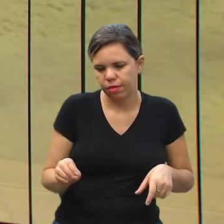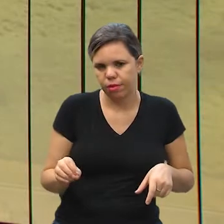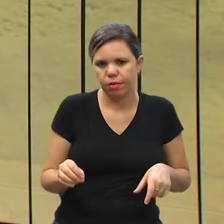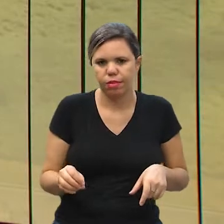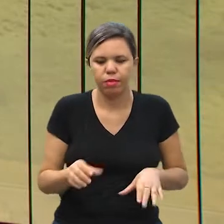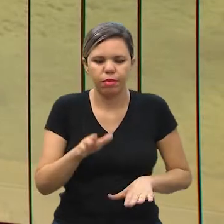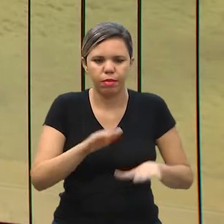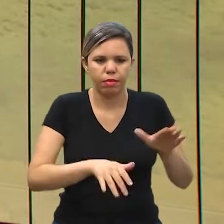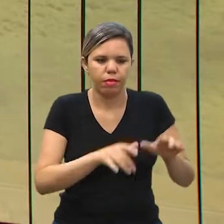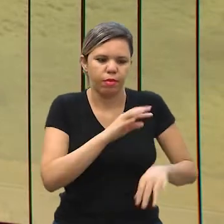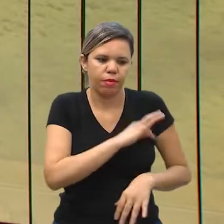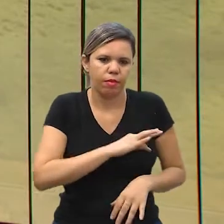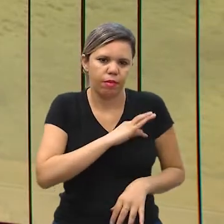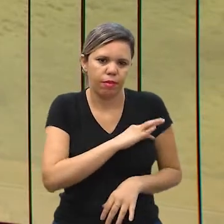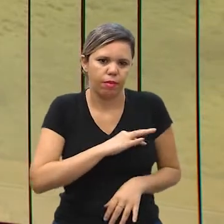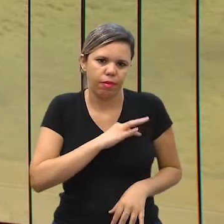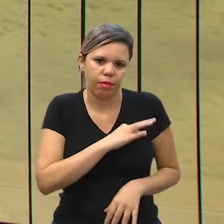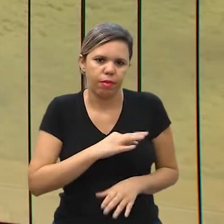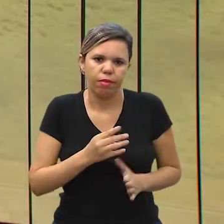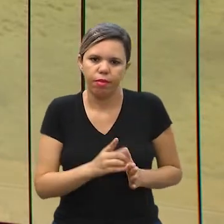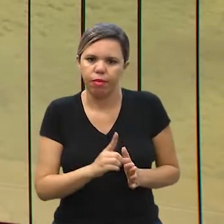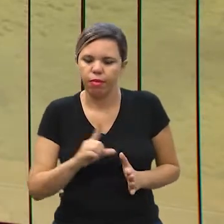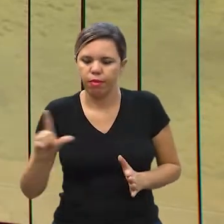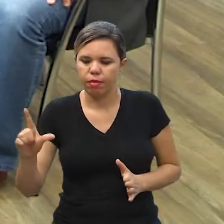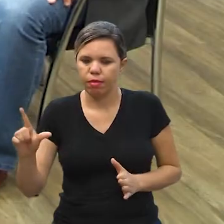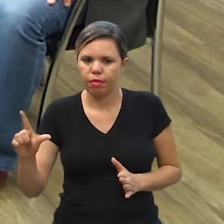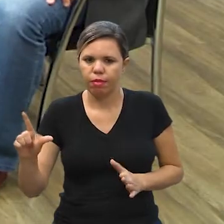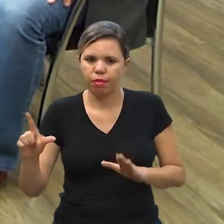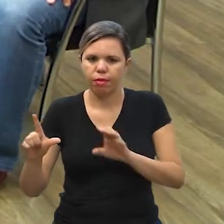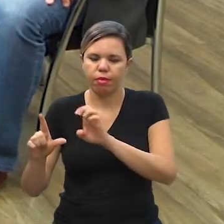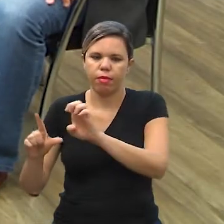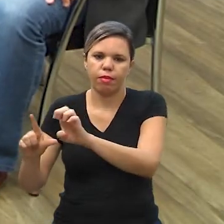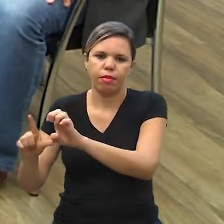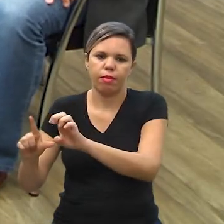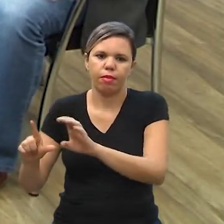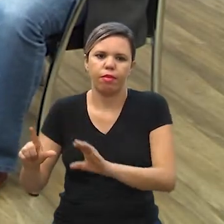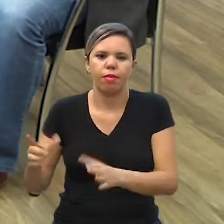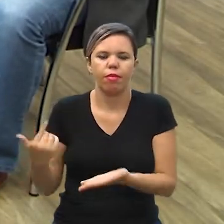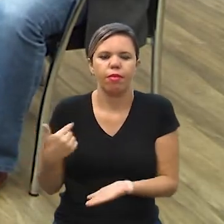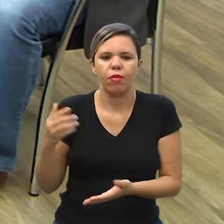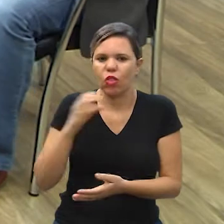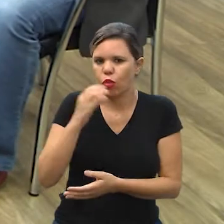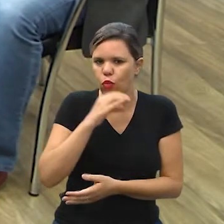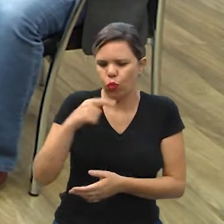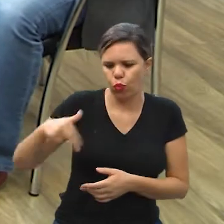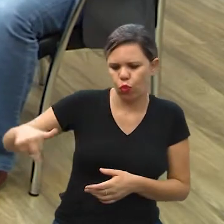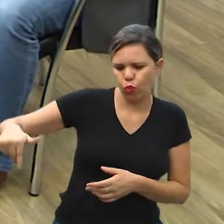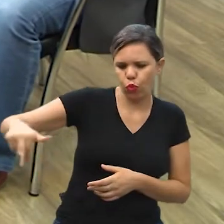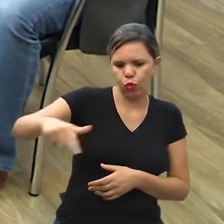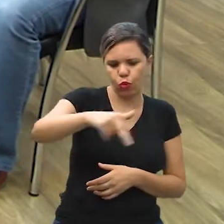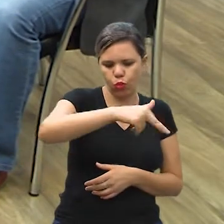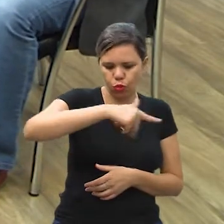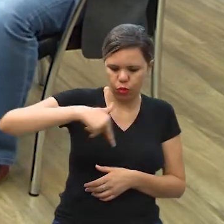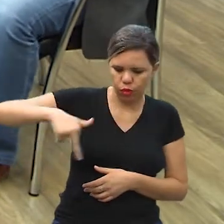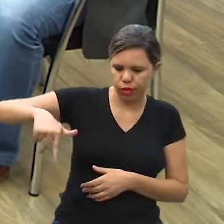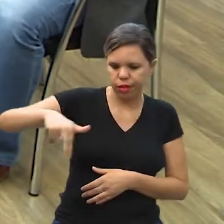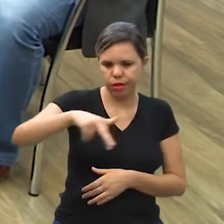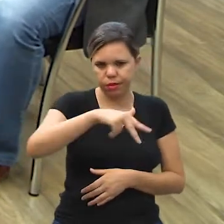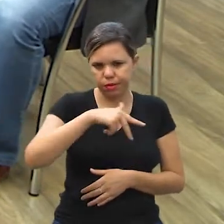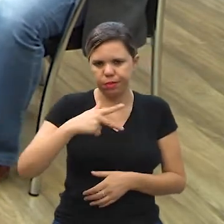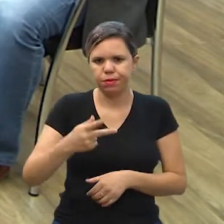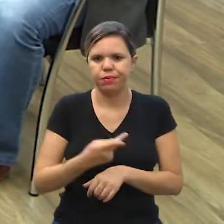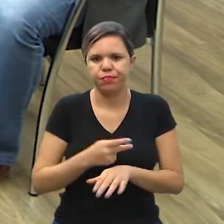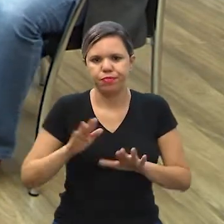lá do dos nossos técnicos eu tô jogando lateral-esquerdo Nossa é o que mais tem que correr Então tem que ir até a gente tá